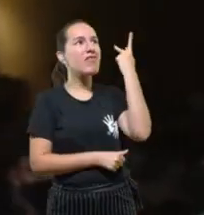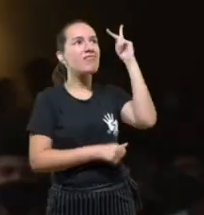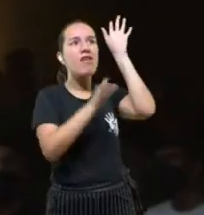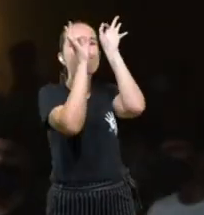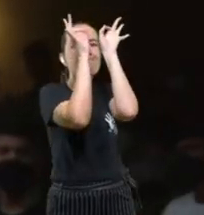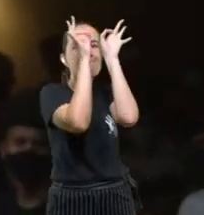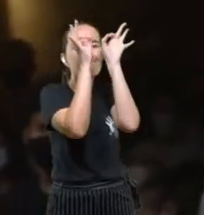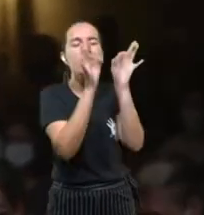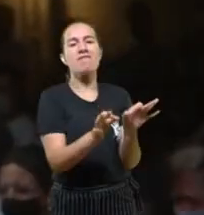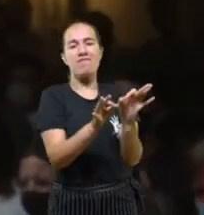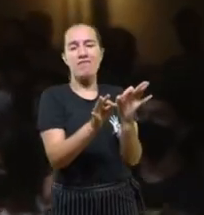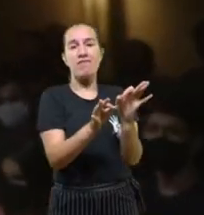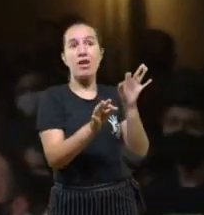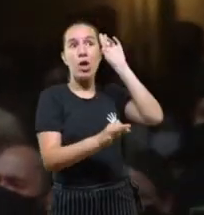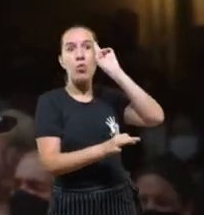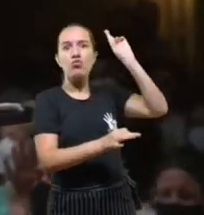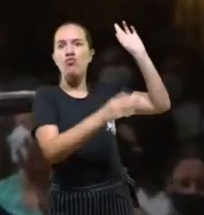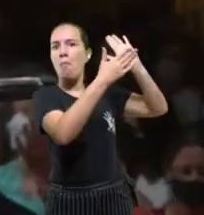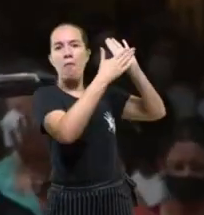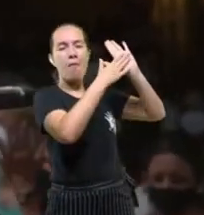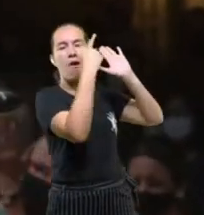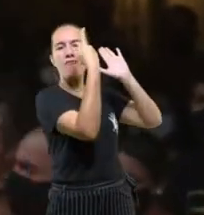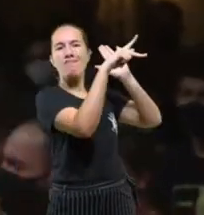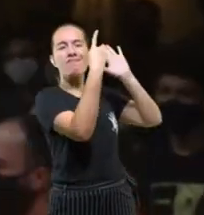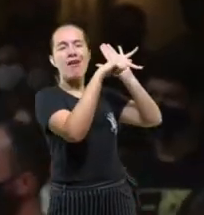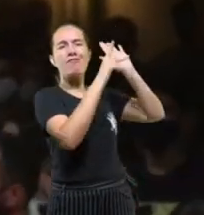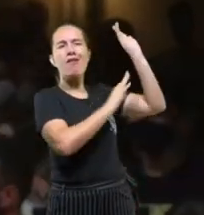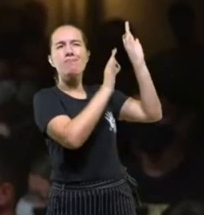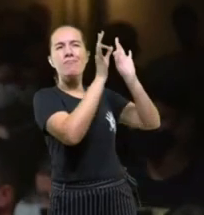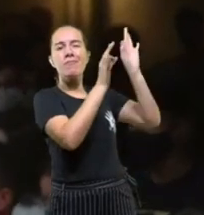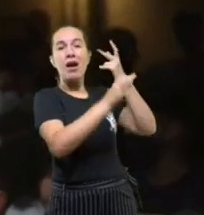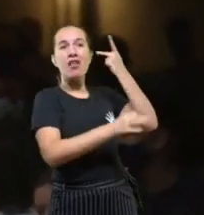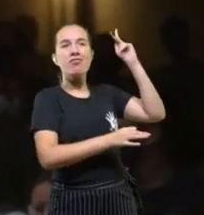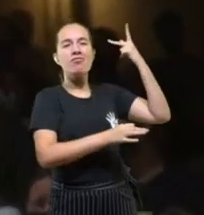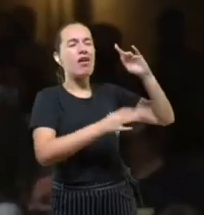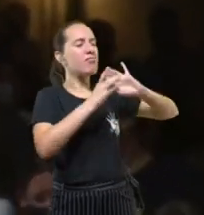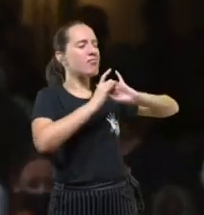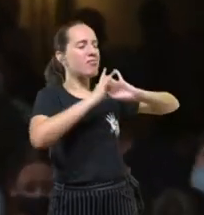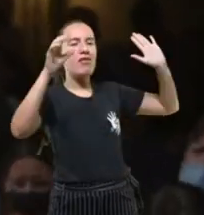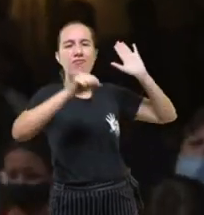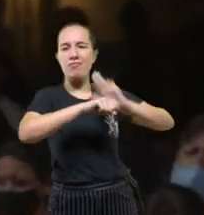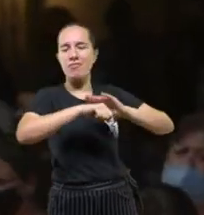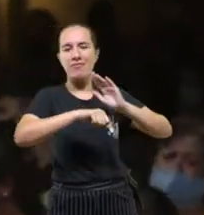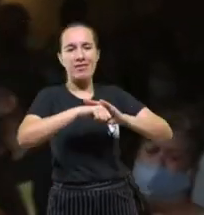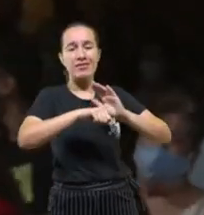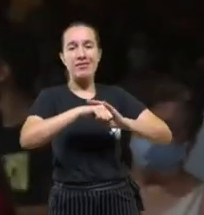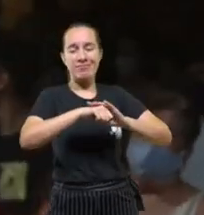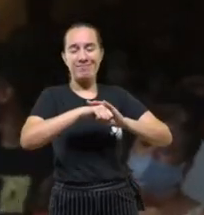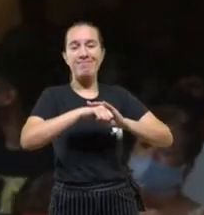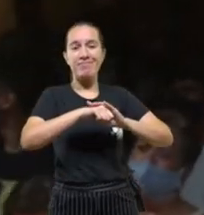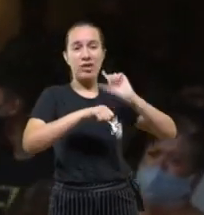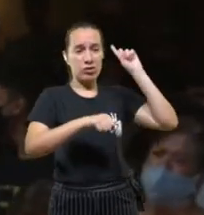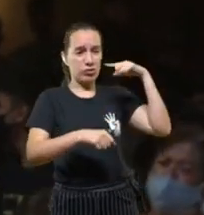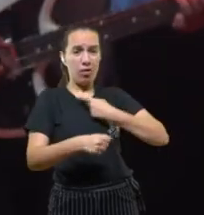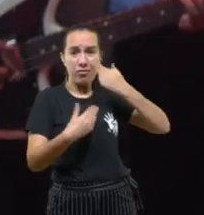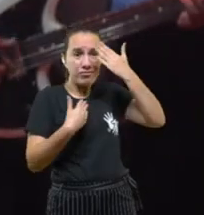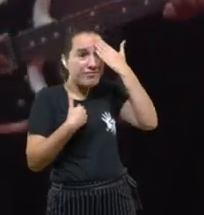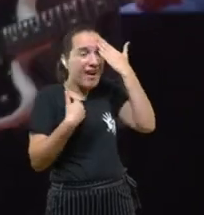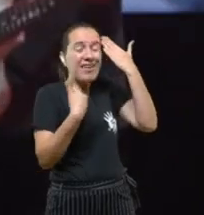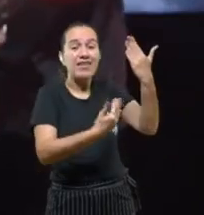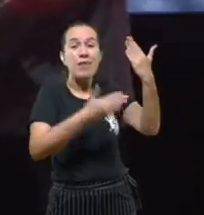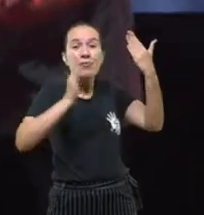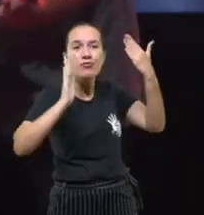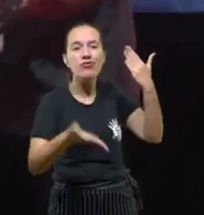faz exatamente aquilo que o Senhor tinha planejado por essa noite, Senhor, e nós tiramos graças por